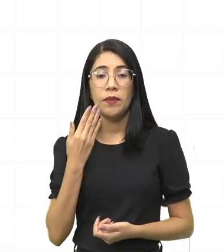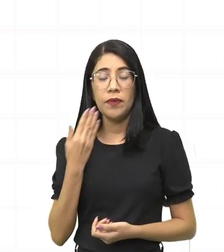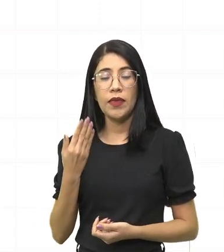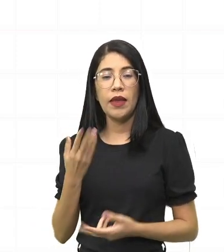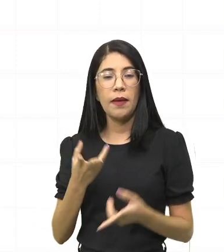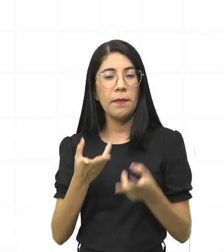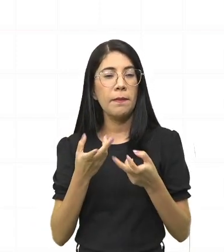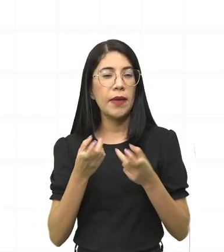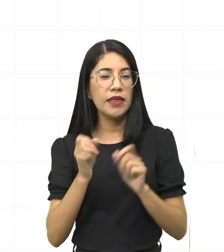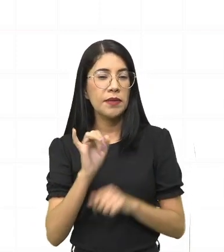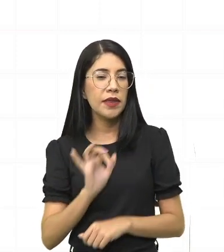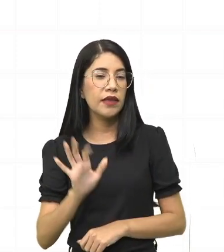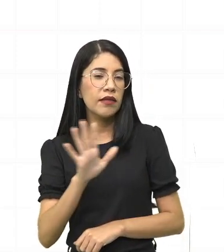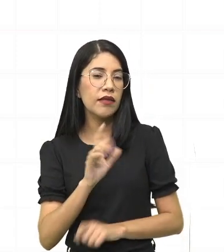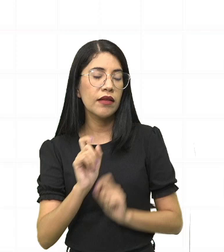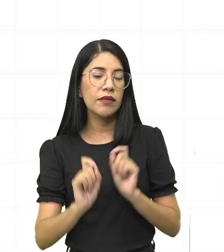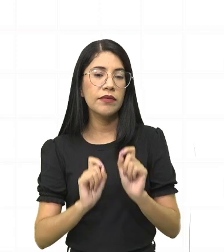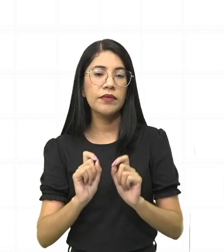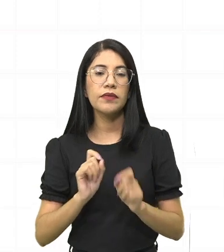aqui, né,